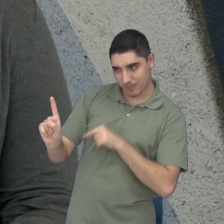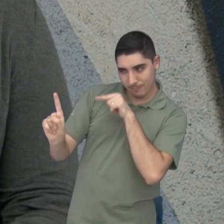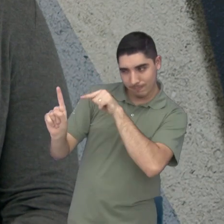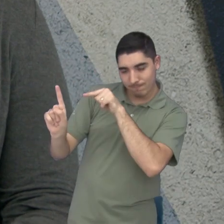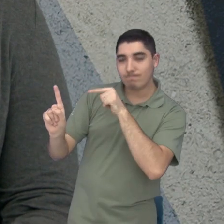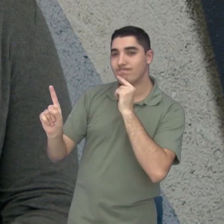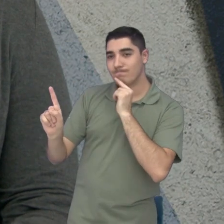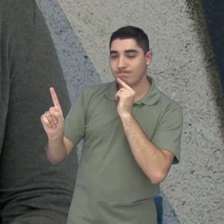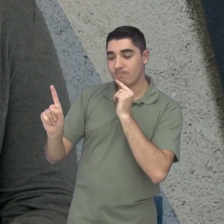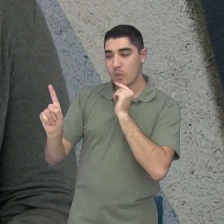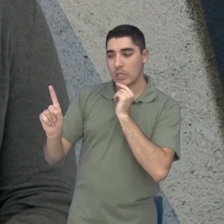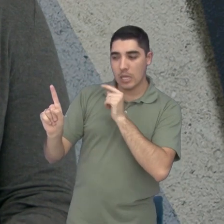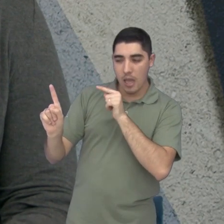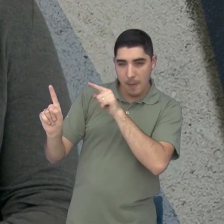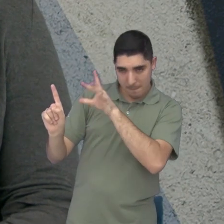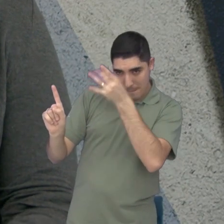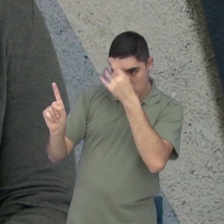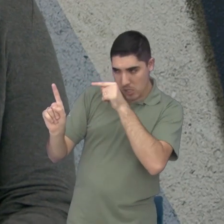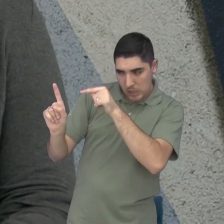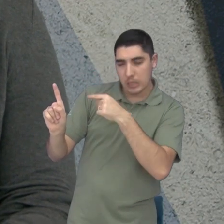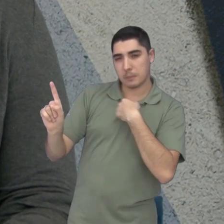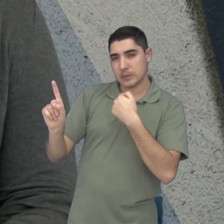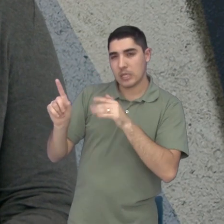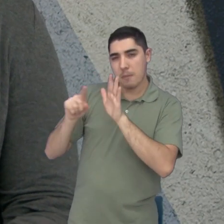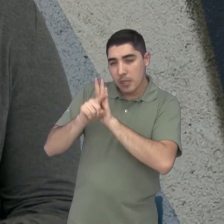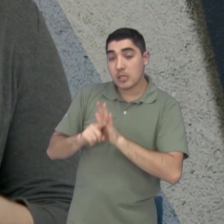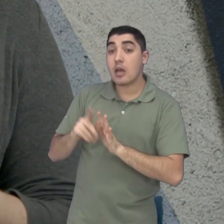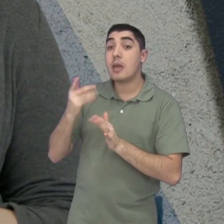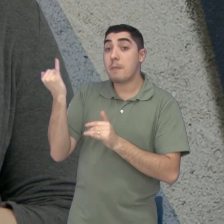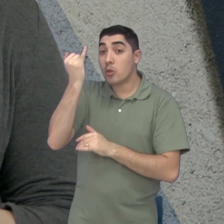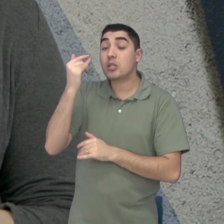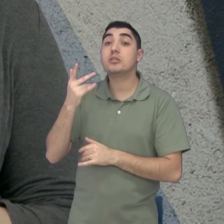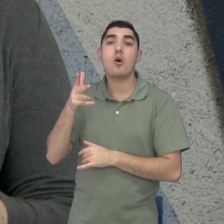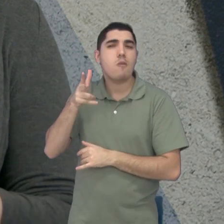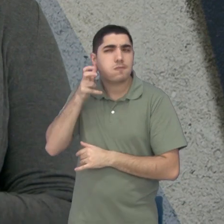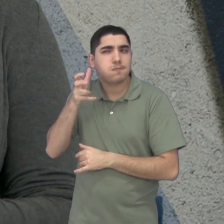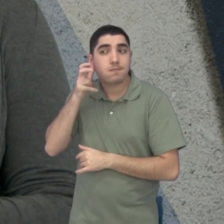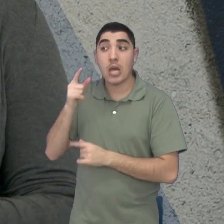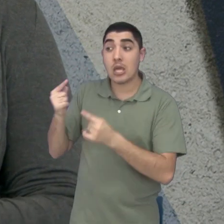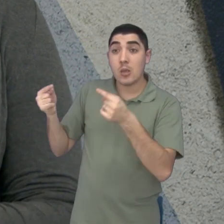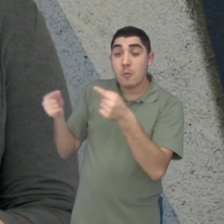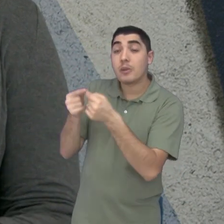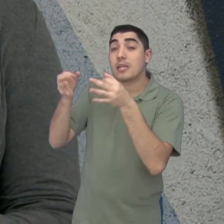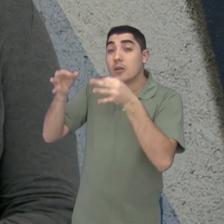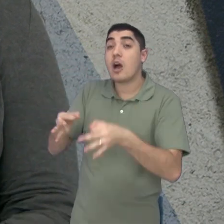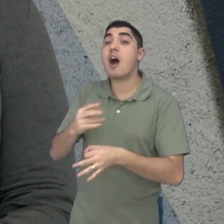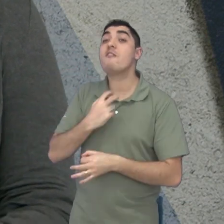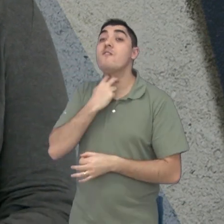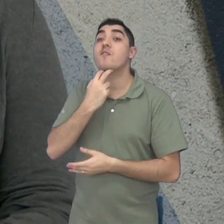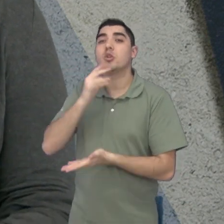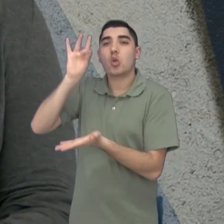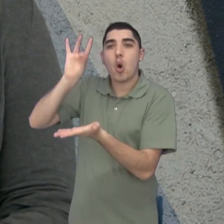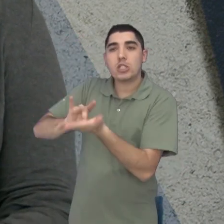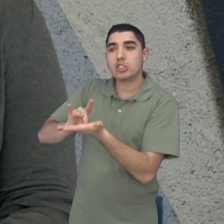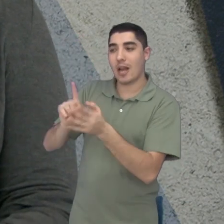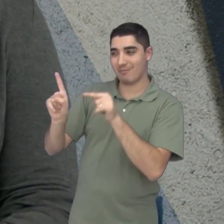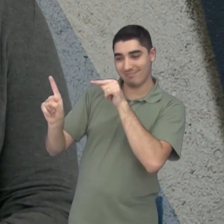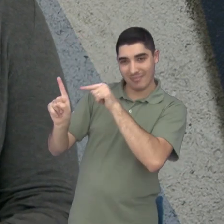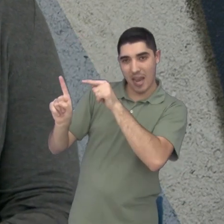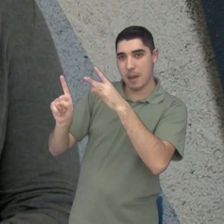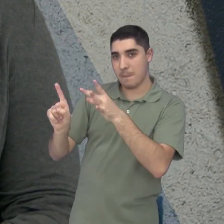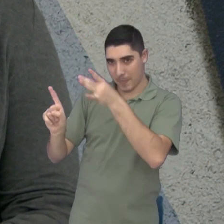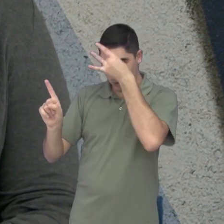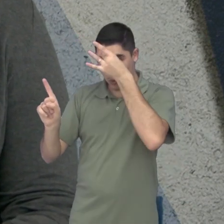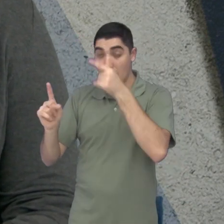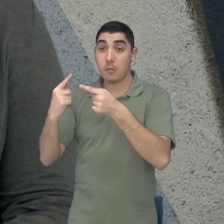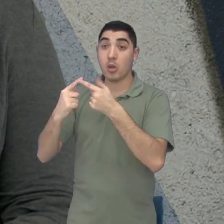também, é muito importante ouvir o áudio original, porque o ator do áudio original já fez um trabalho em cima dessa personagem. Então,